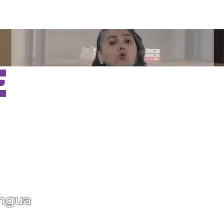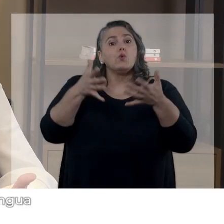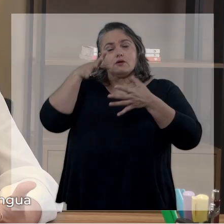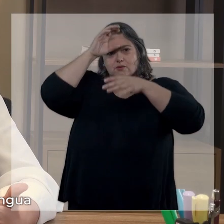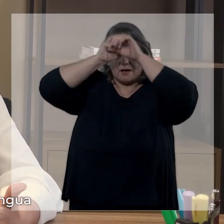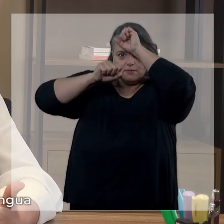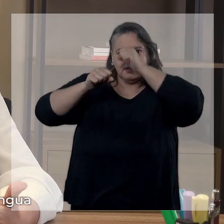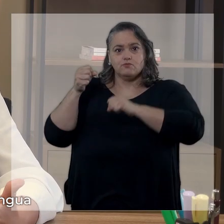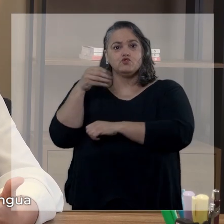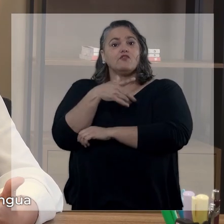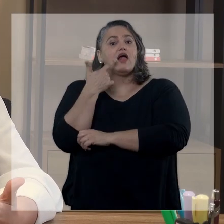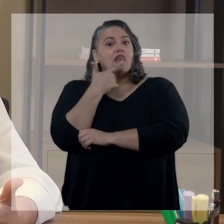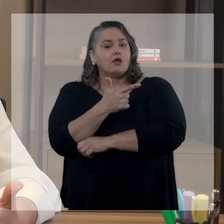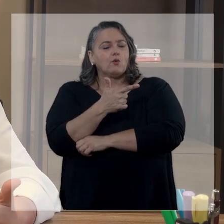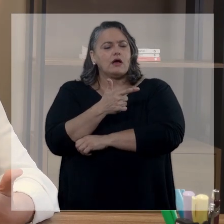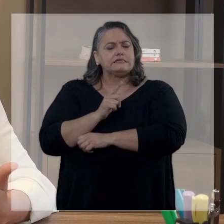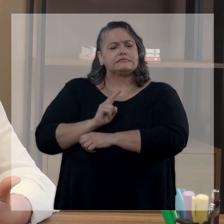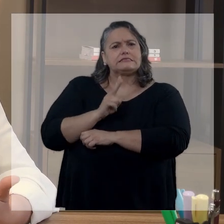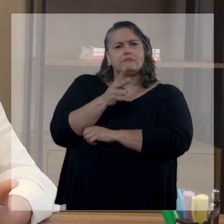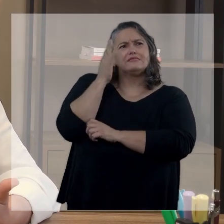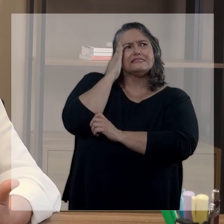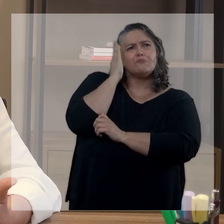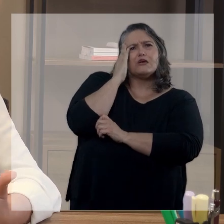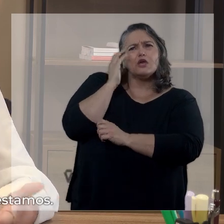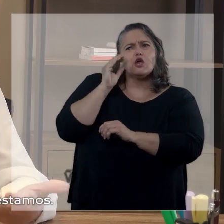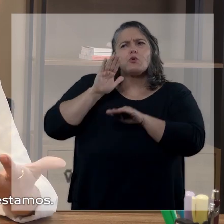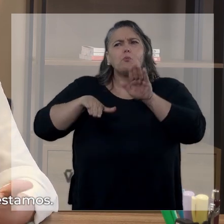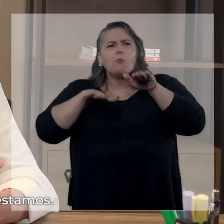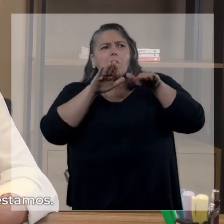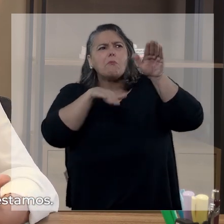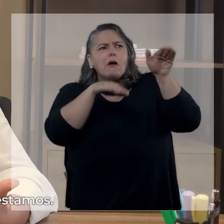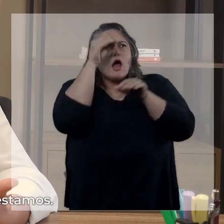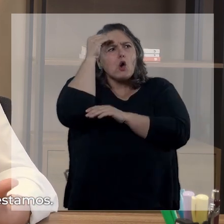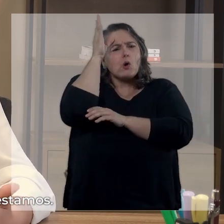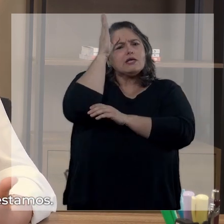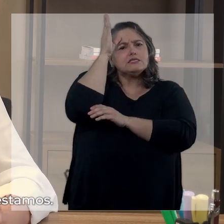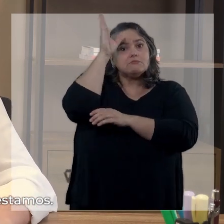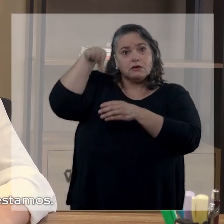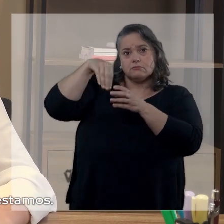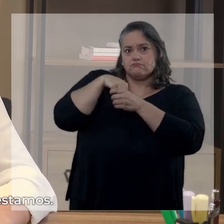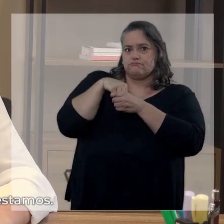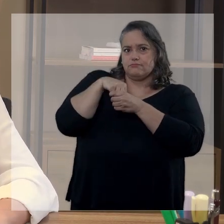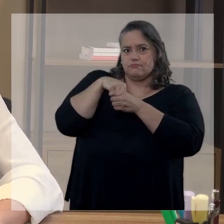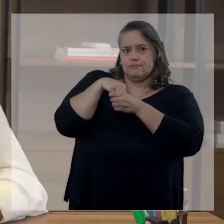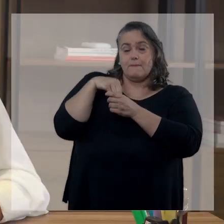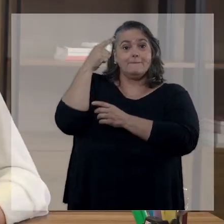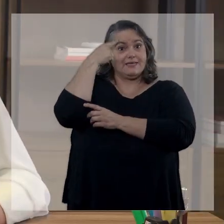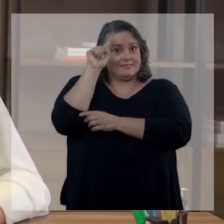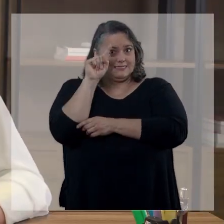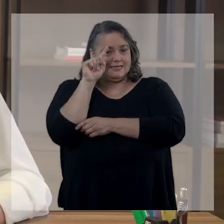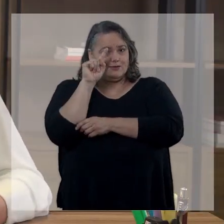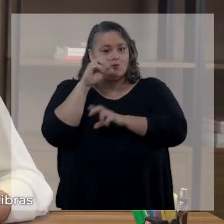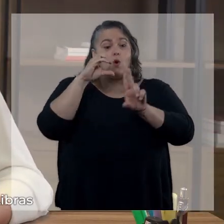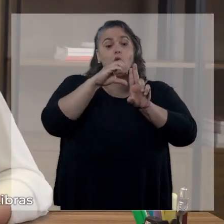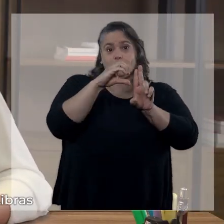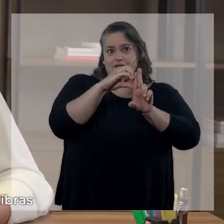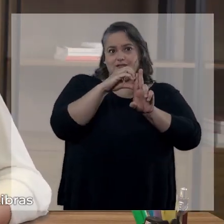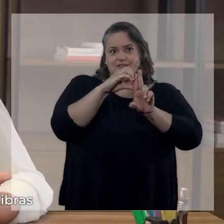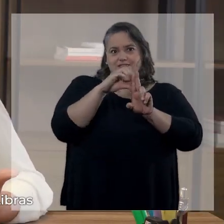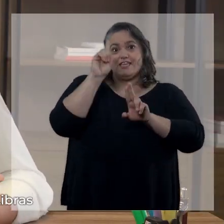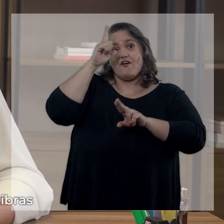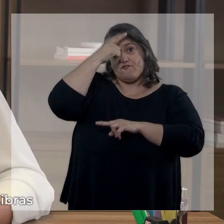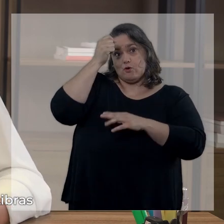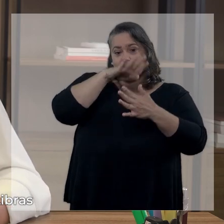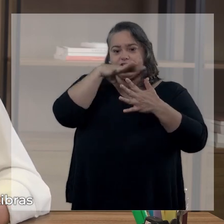Quando aprendemos uma nova língua, é sempre difícil avaliar qual nível de conhecimento nós estamos. Pensando nisso, há uma